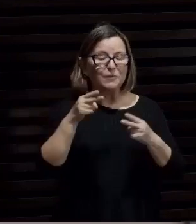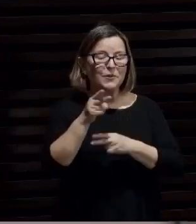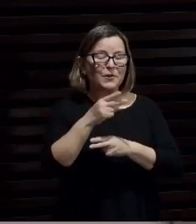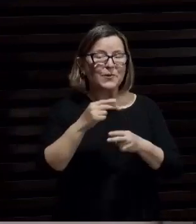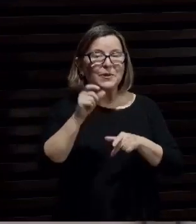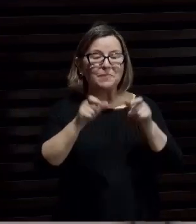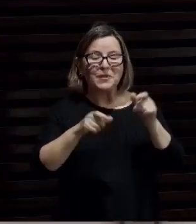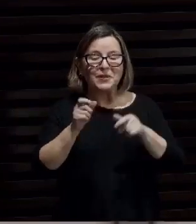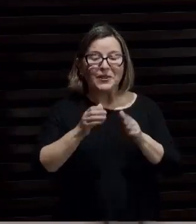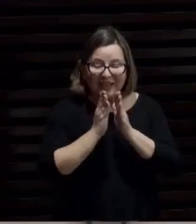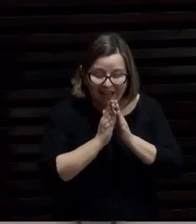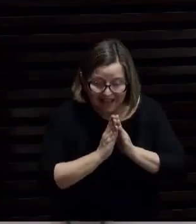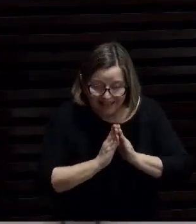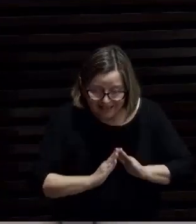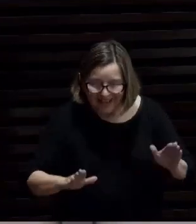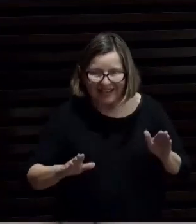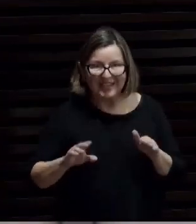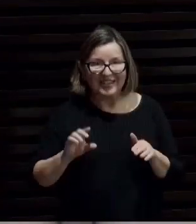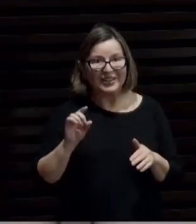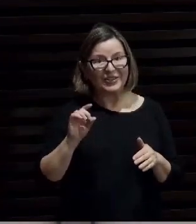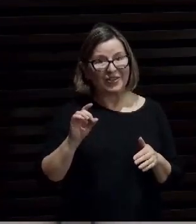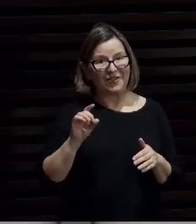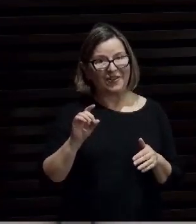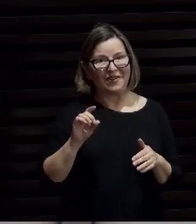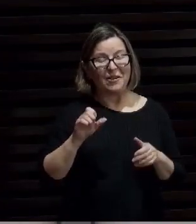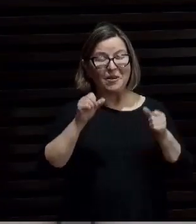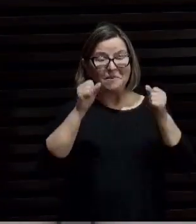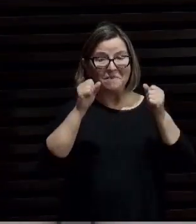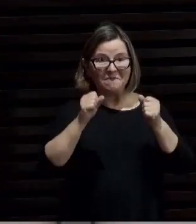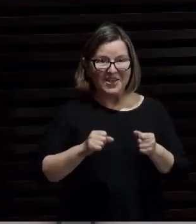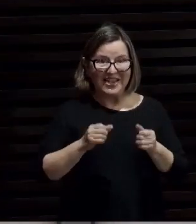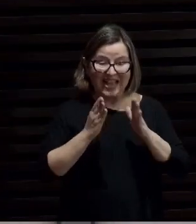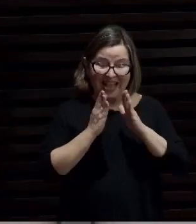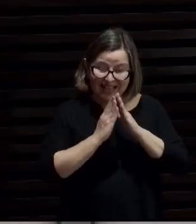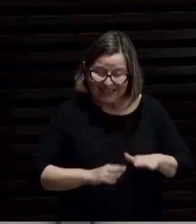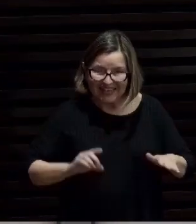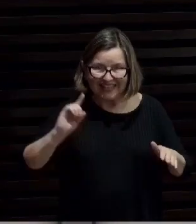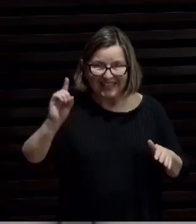adoradores. Só vai adorar a Deus quem foi salvo sem merecer.